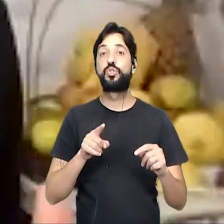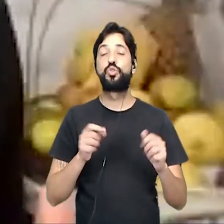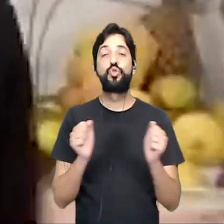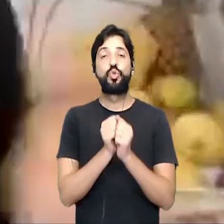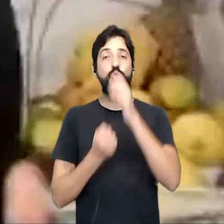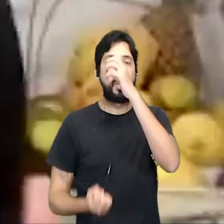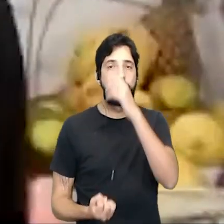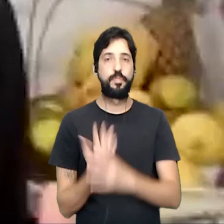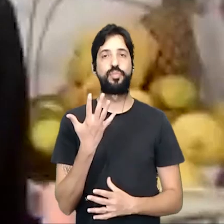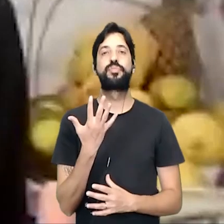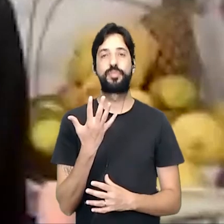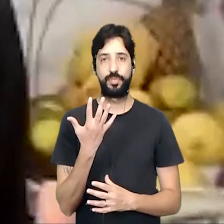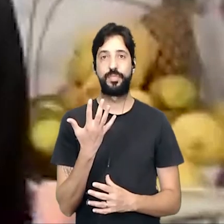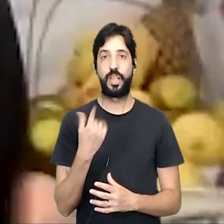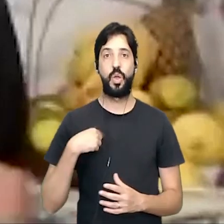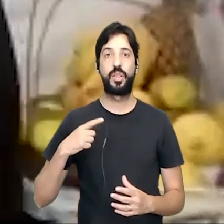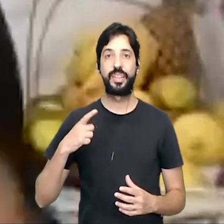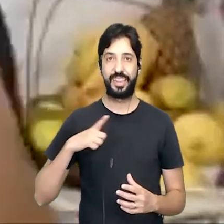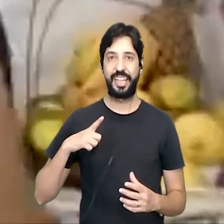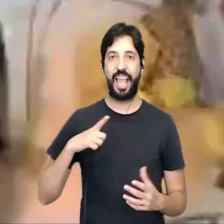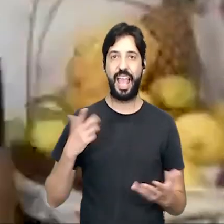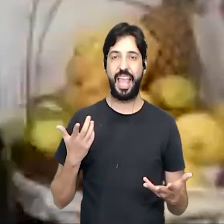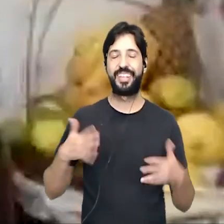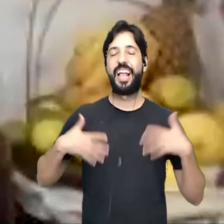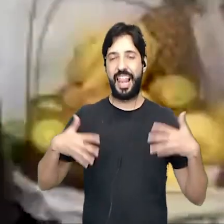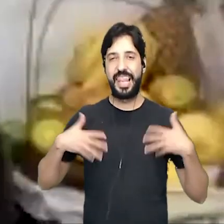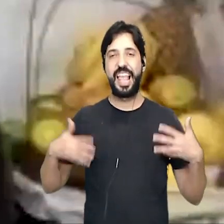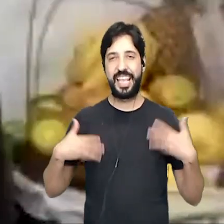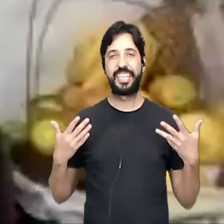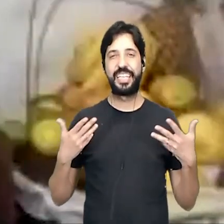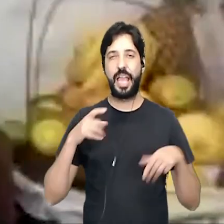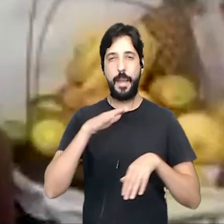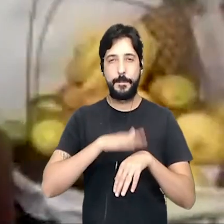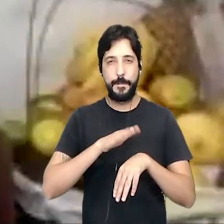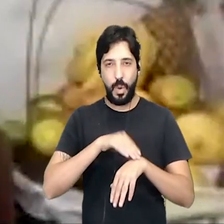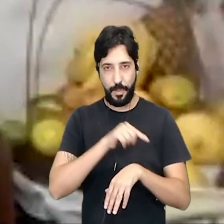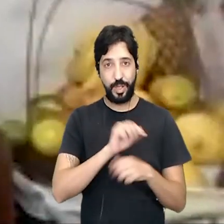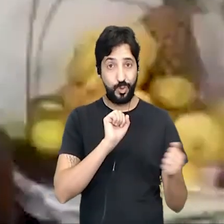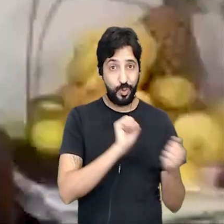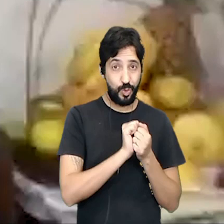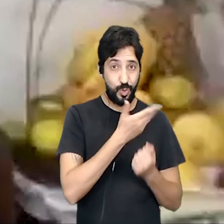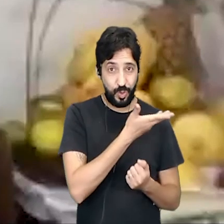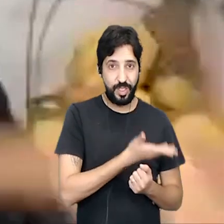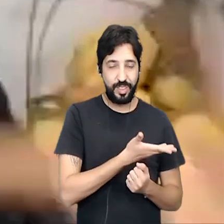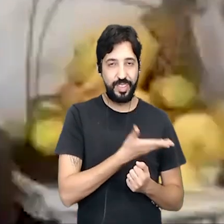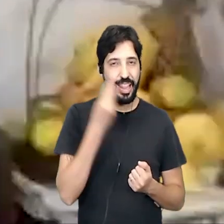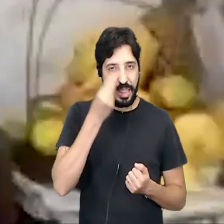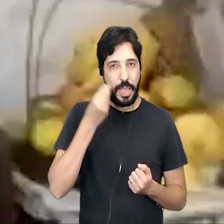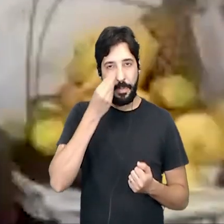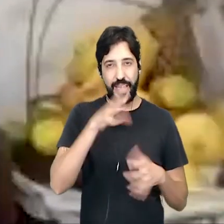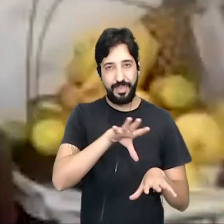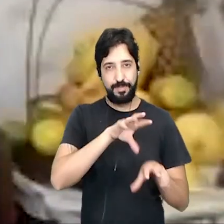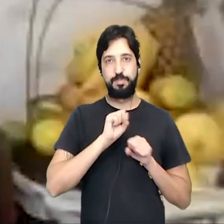transformação por meio da criação. Então, eu tenho essa grande assim, alegria de, naquele momento ali do lado